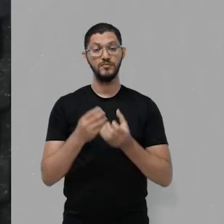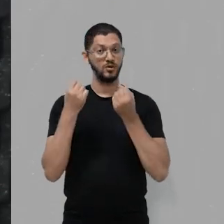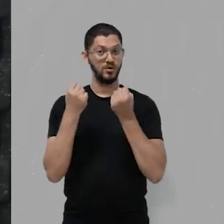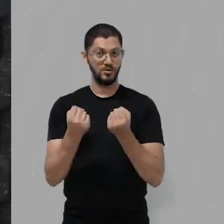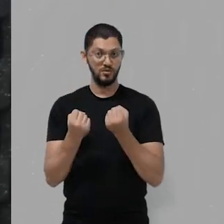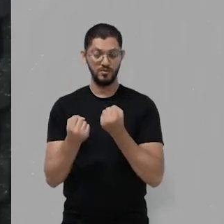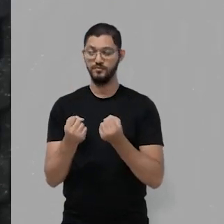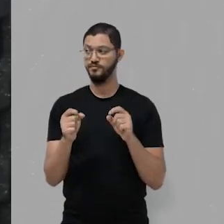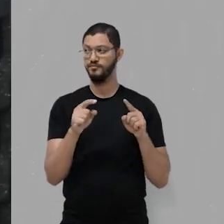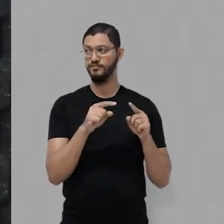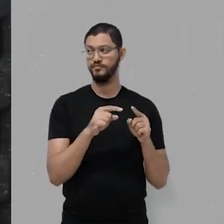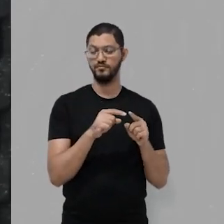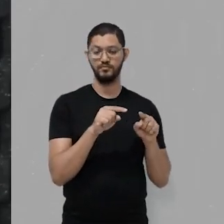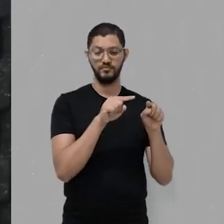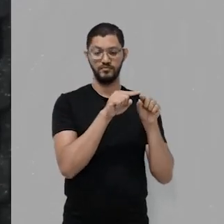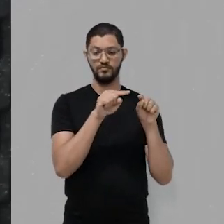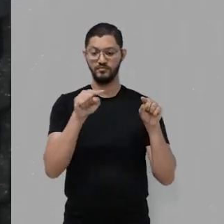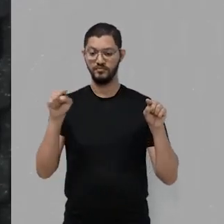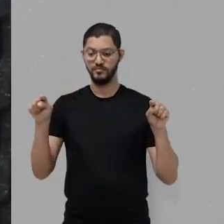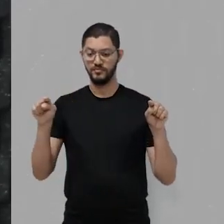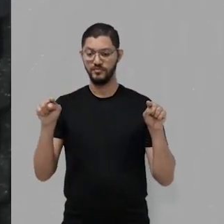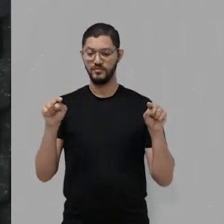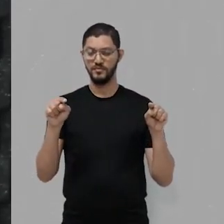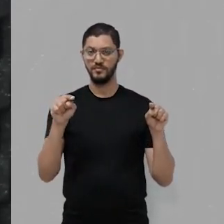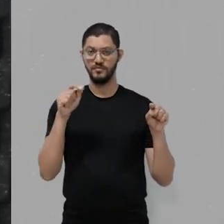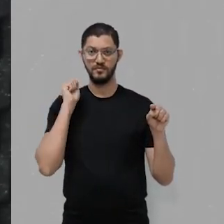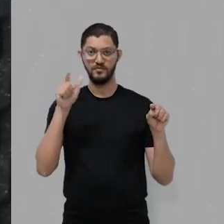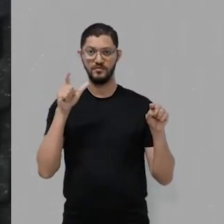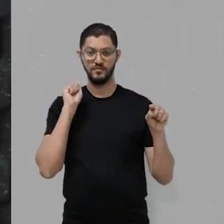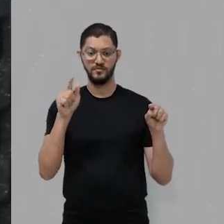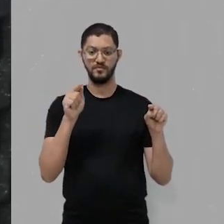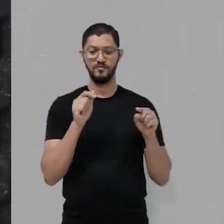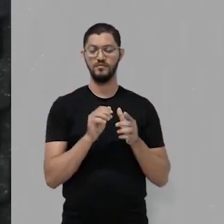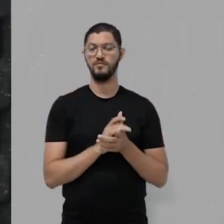suporte. Essa linha azul aqui é a capacidade de